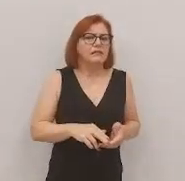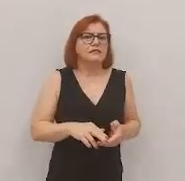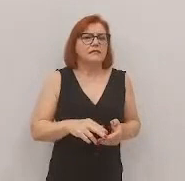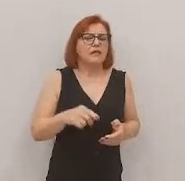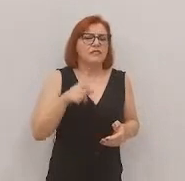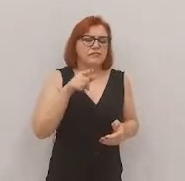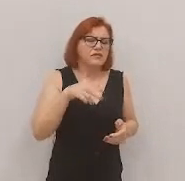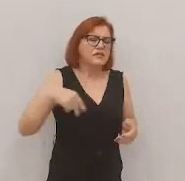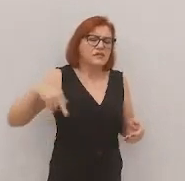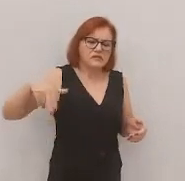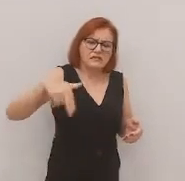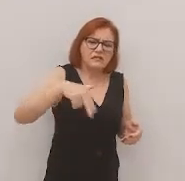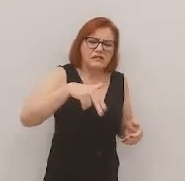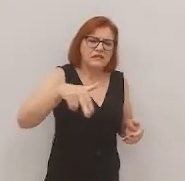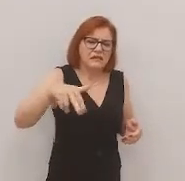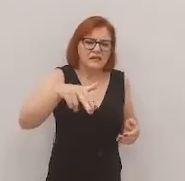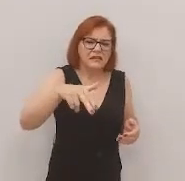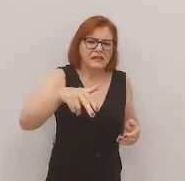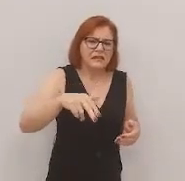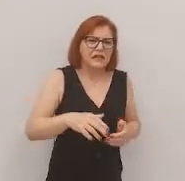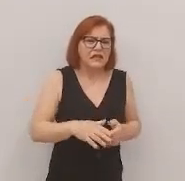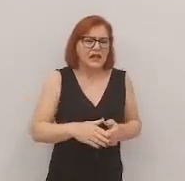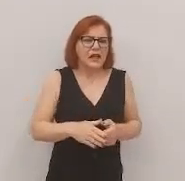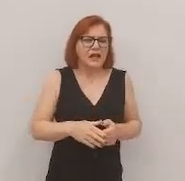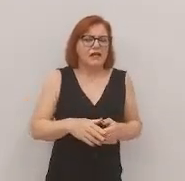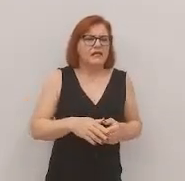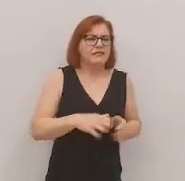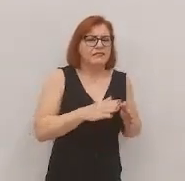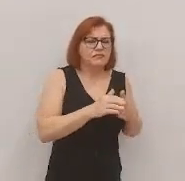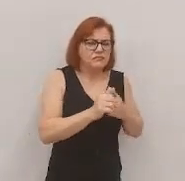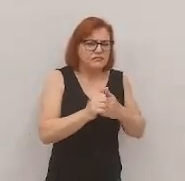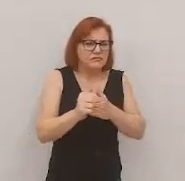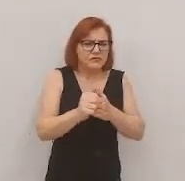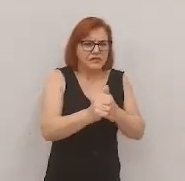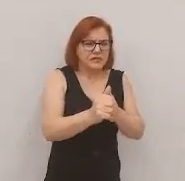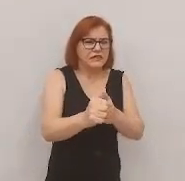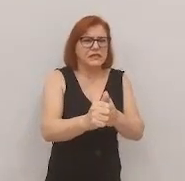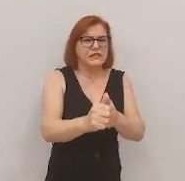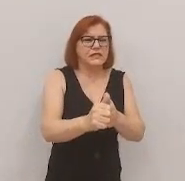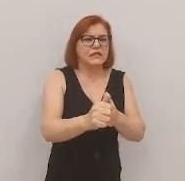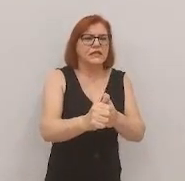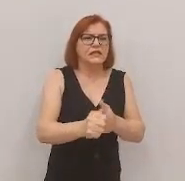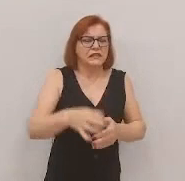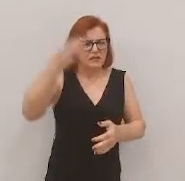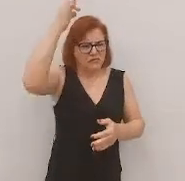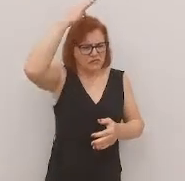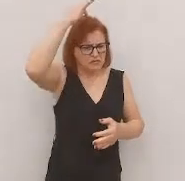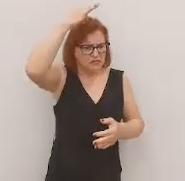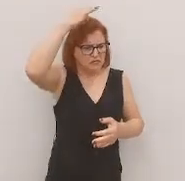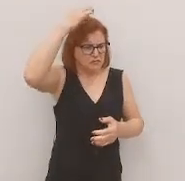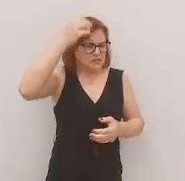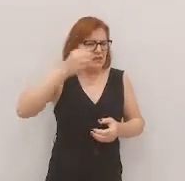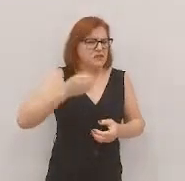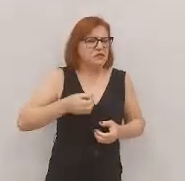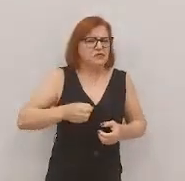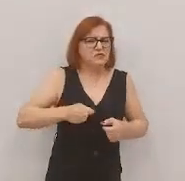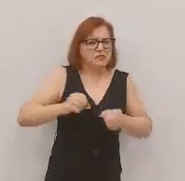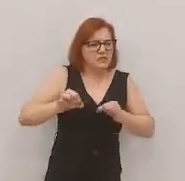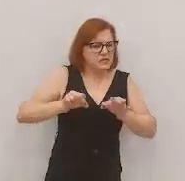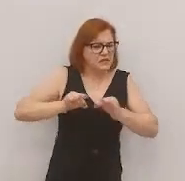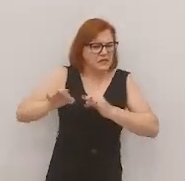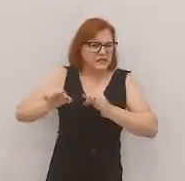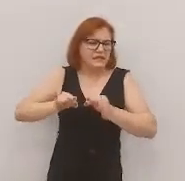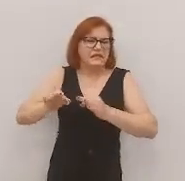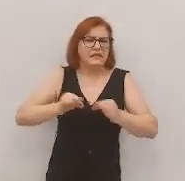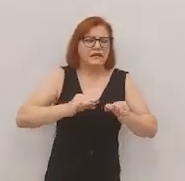das potestades do ar, do espírito que agora opera nos filhos da